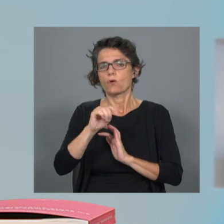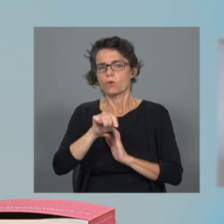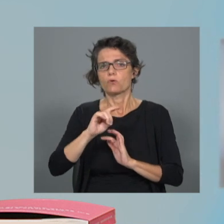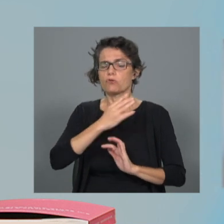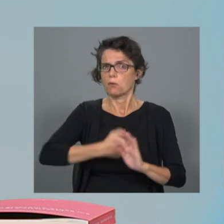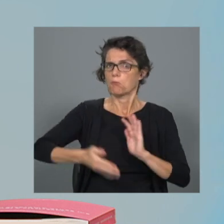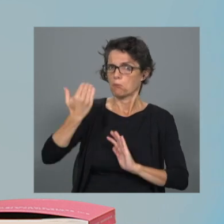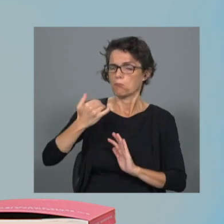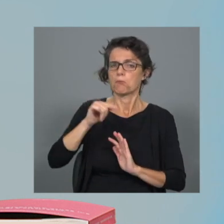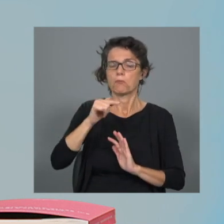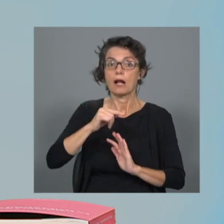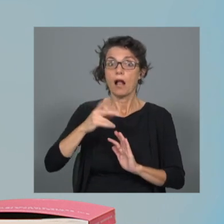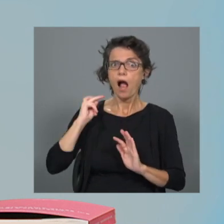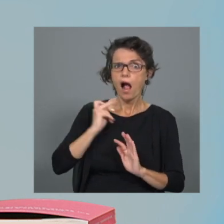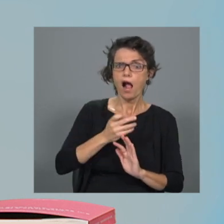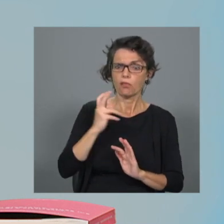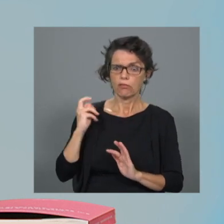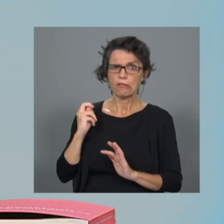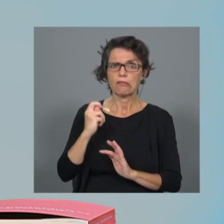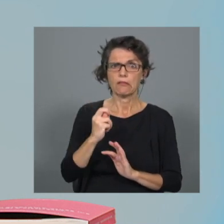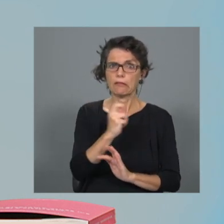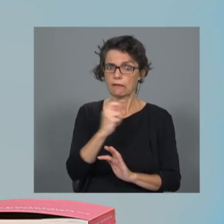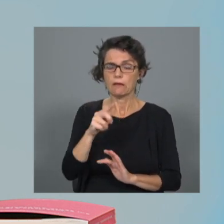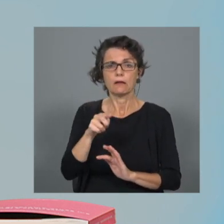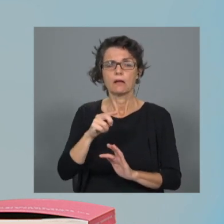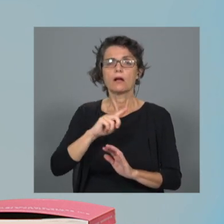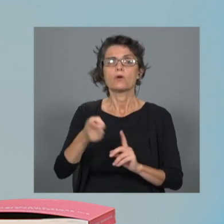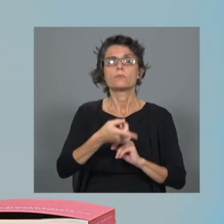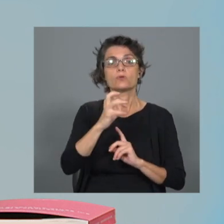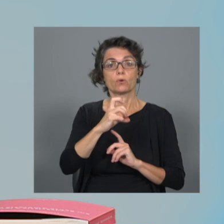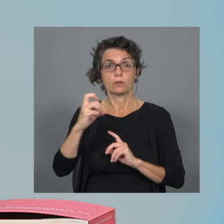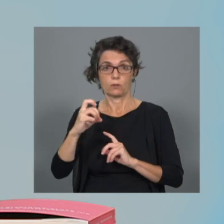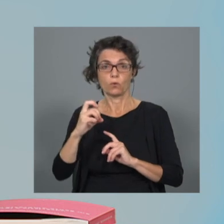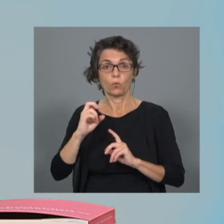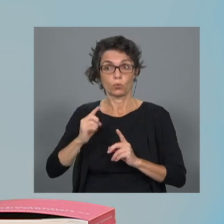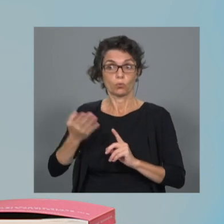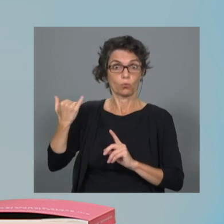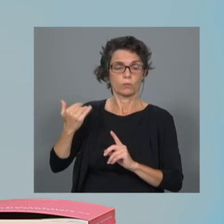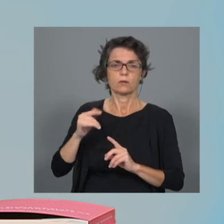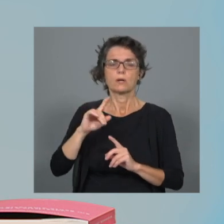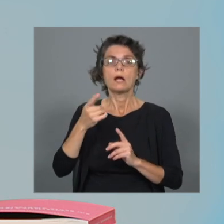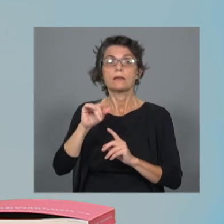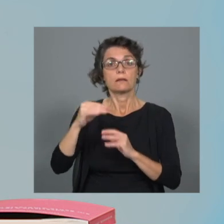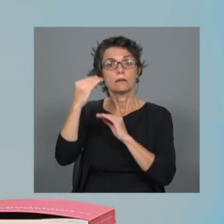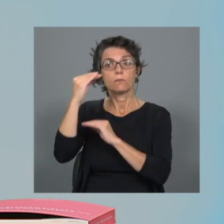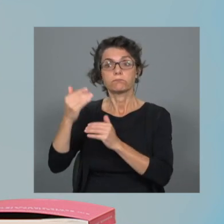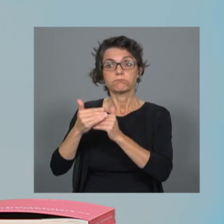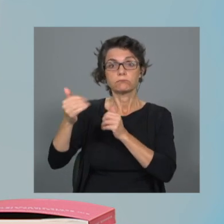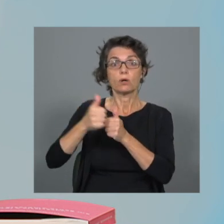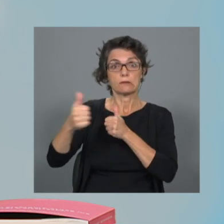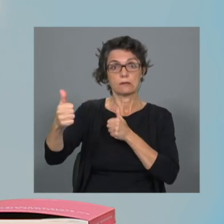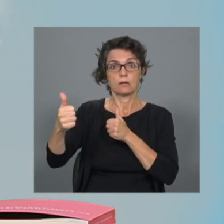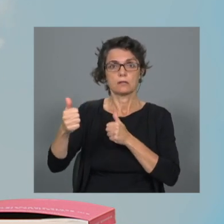completou este ano 33 anos, começou em 1988. A formação à distância, um pouco mais recente, mas